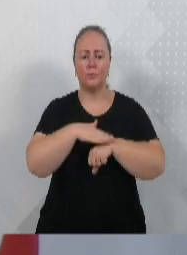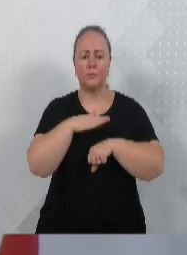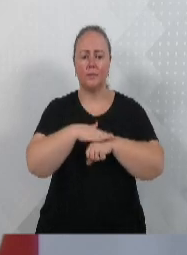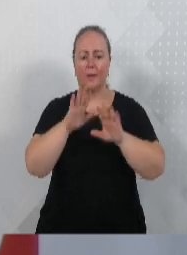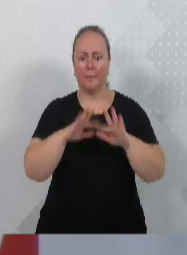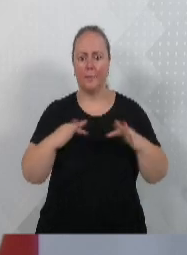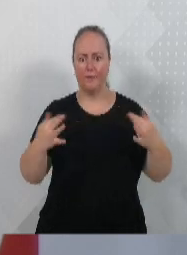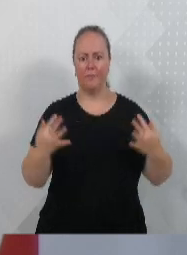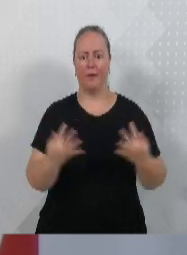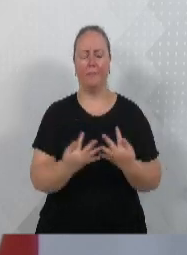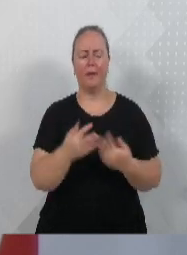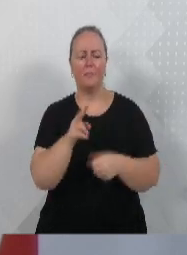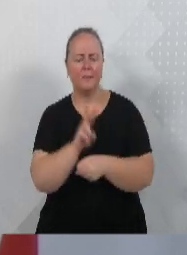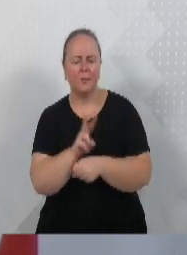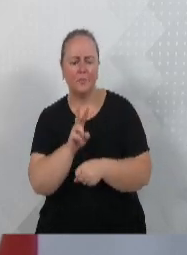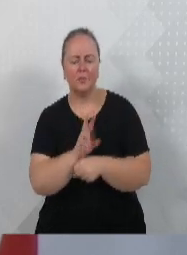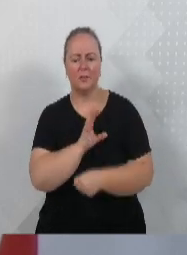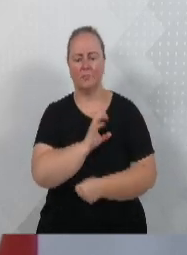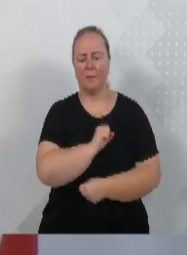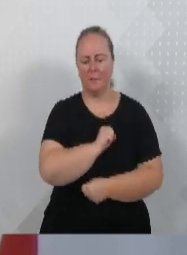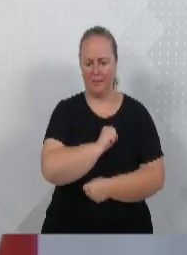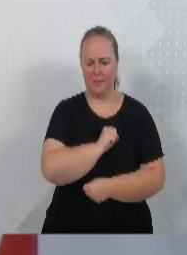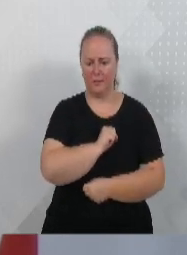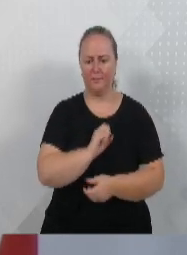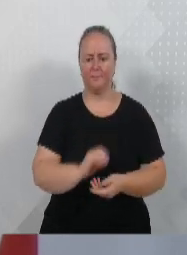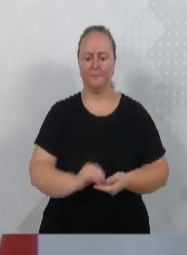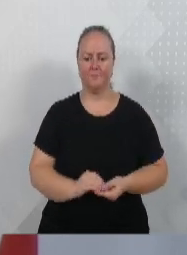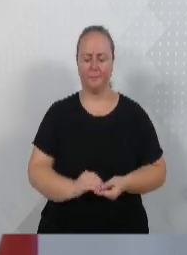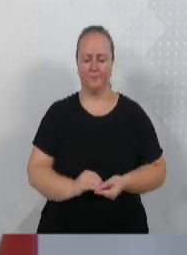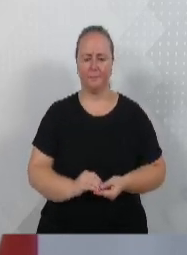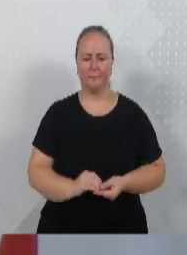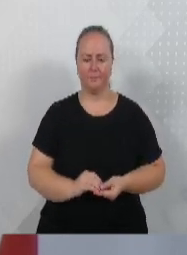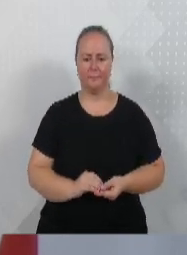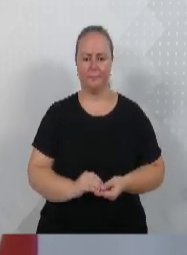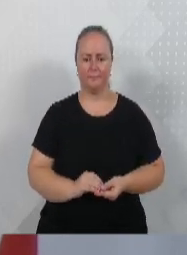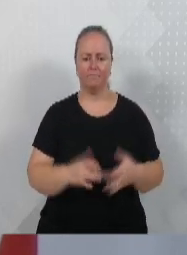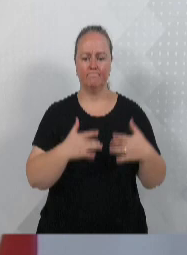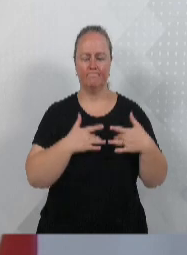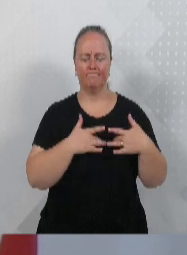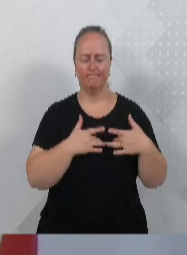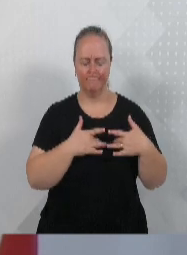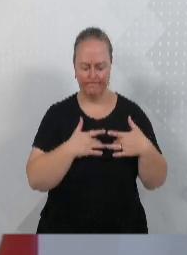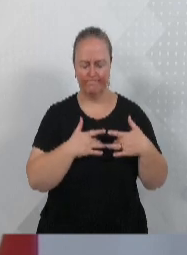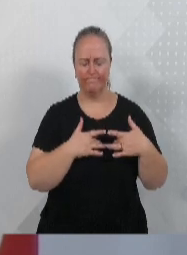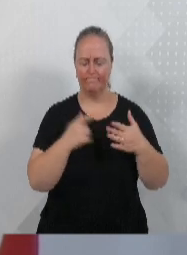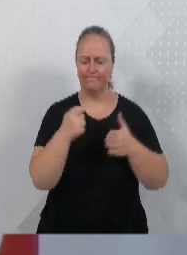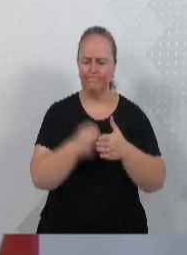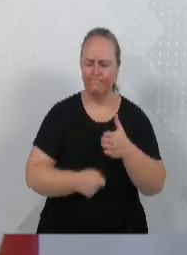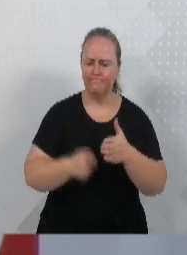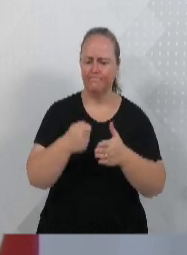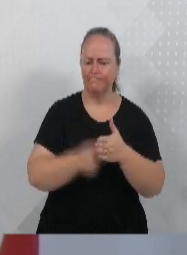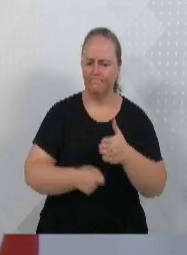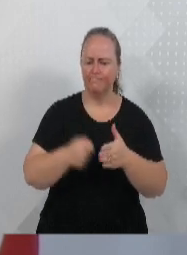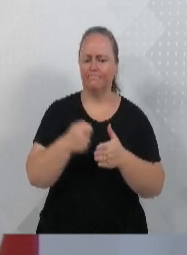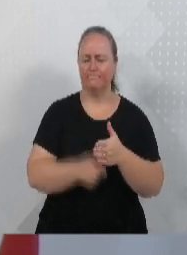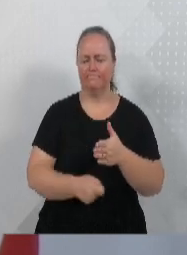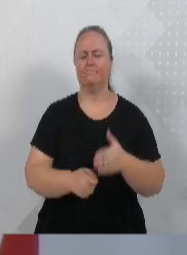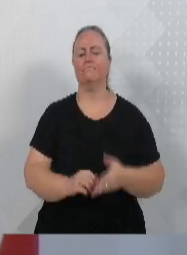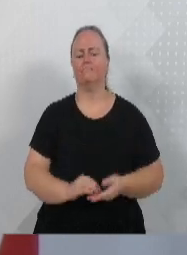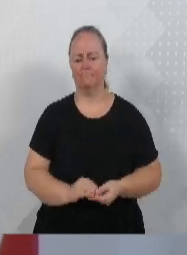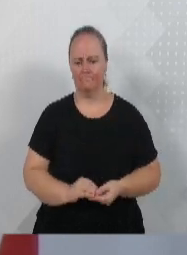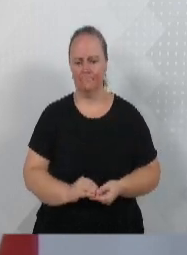protegendo-os e amando-os. E a gente solidariza e luta para que